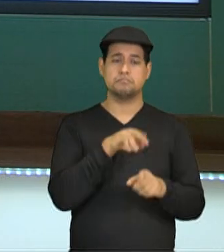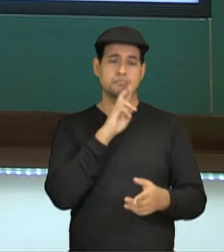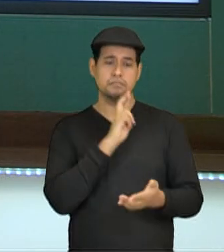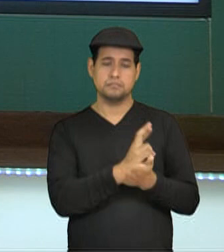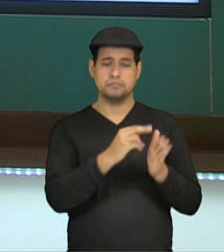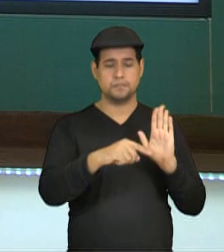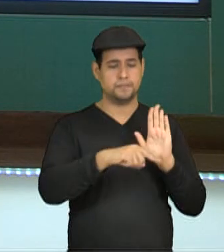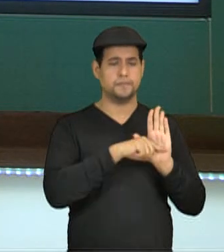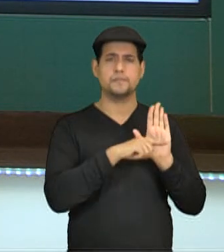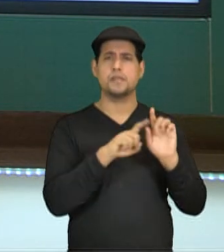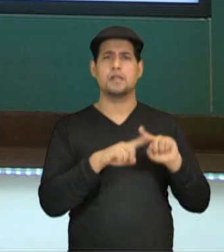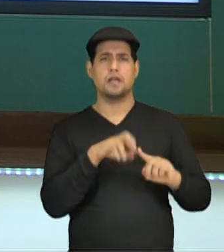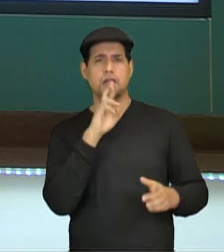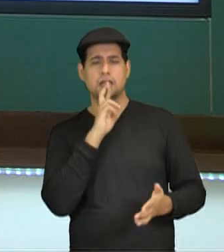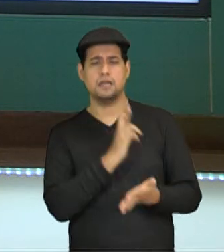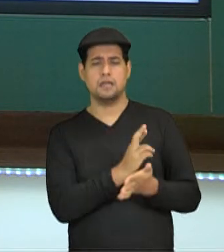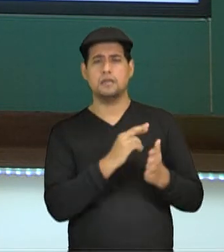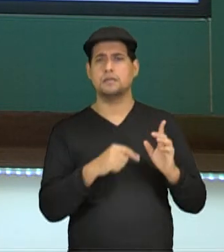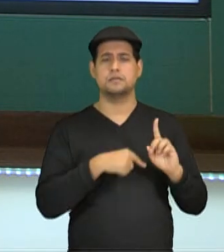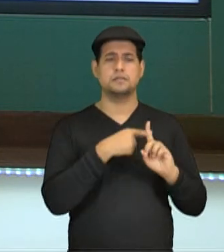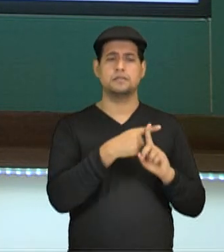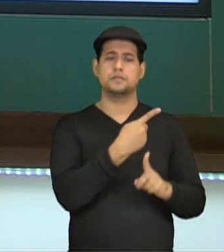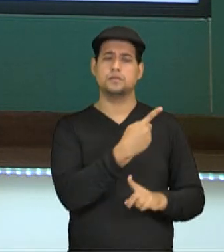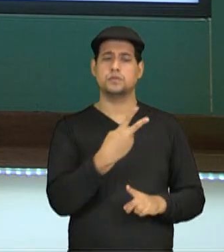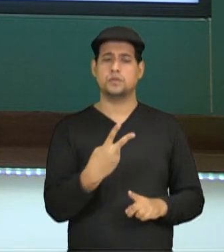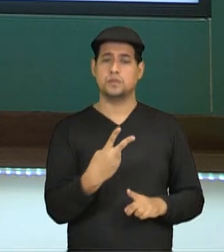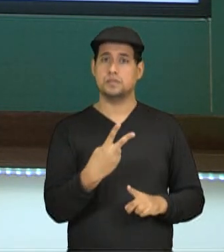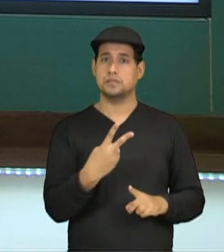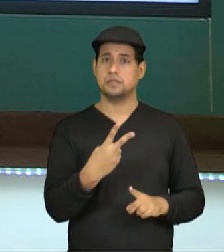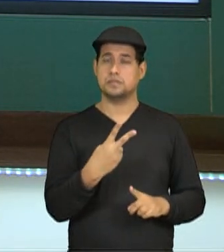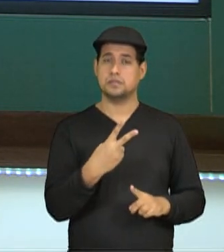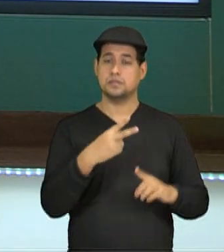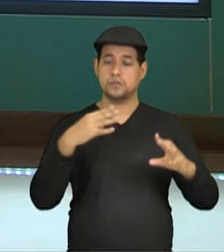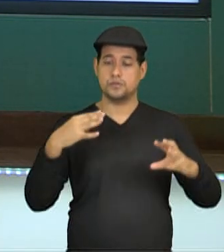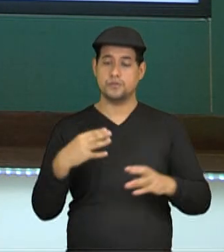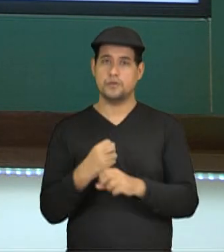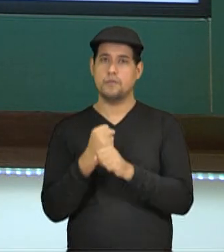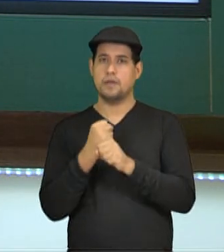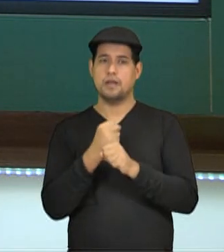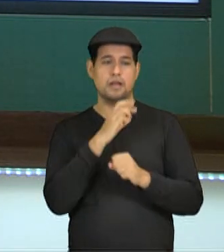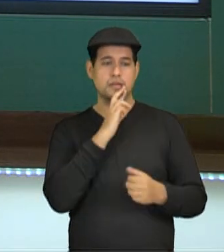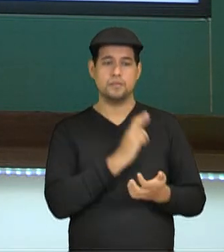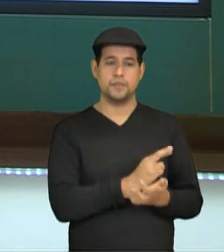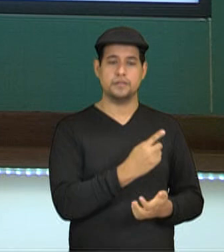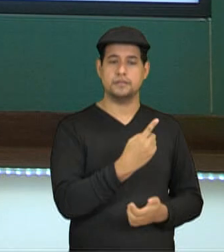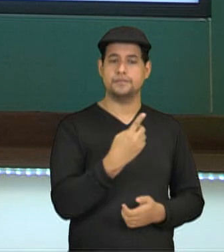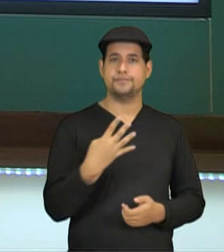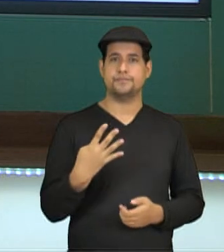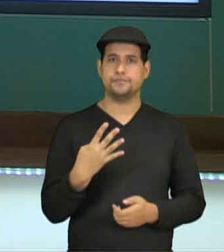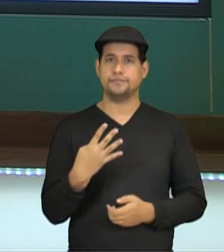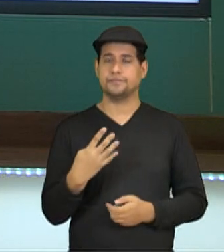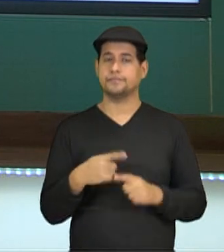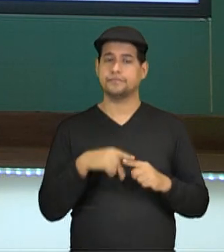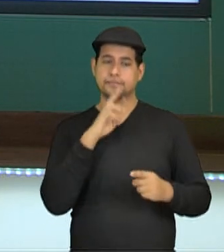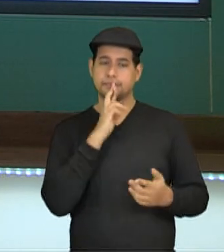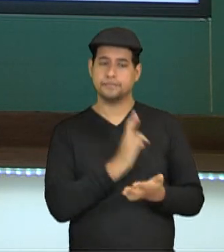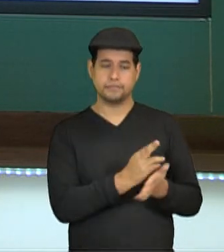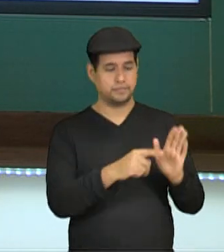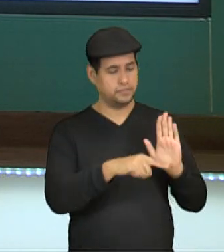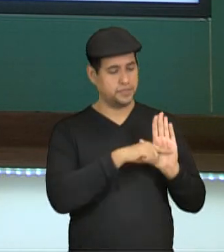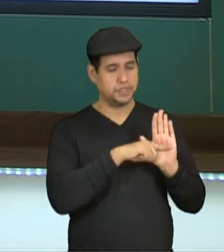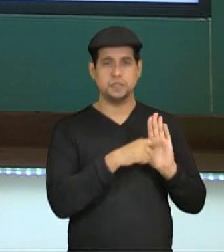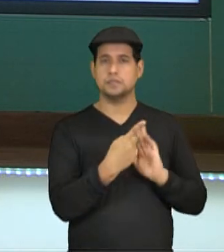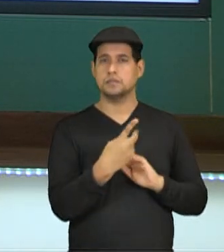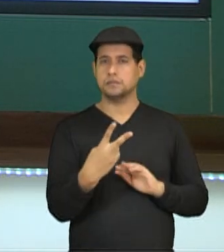negativa. Para a resposta positiva, o menos 12 passa somando, deu 14. Para a resposta negativa,